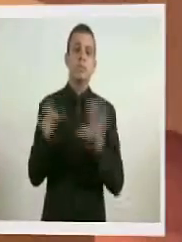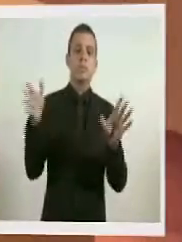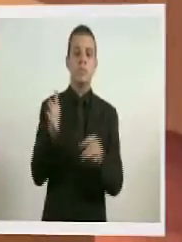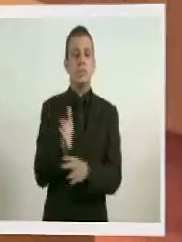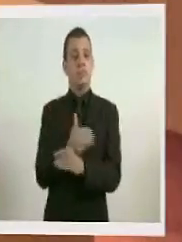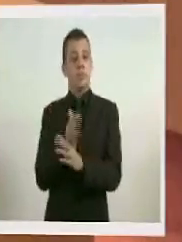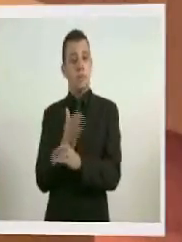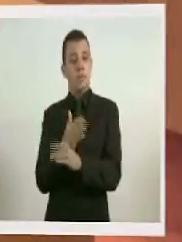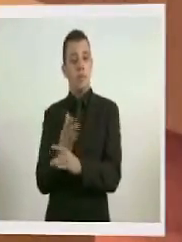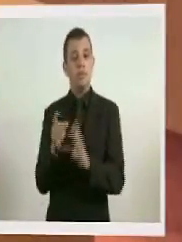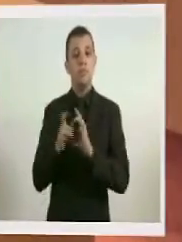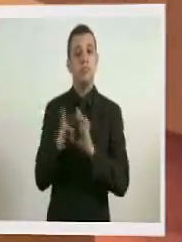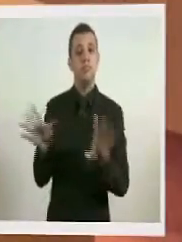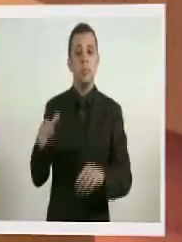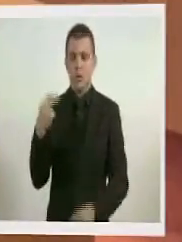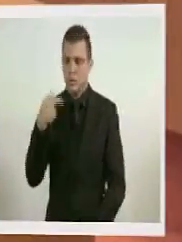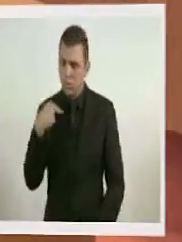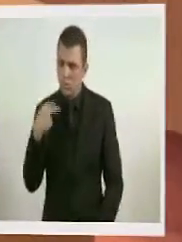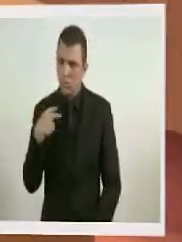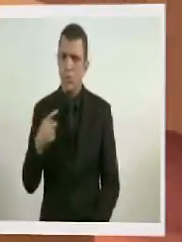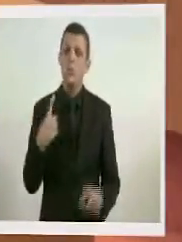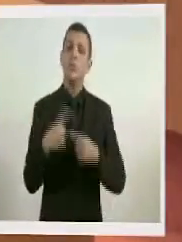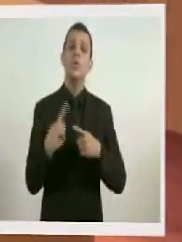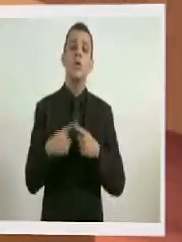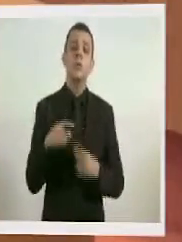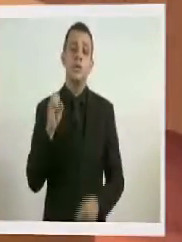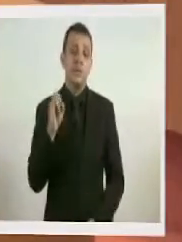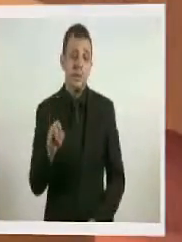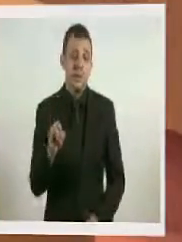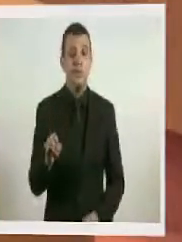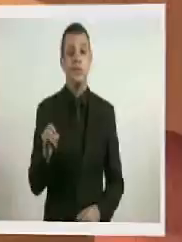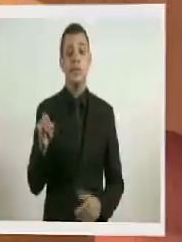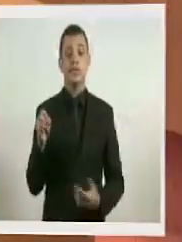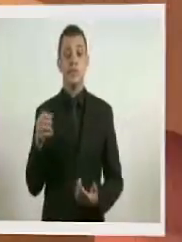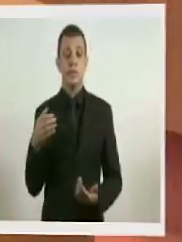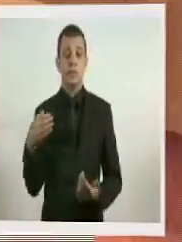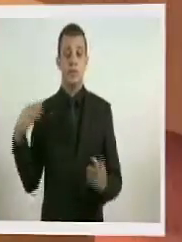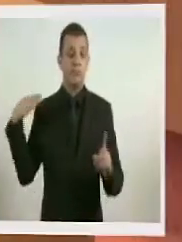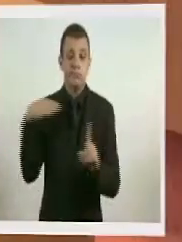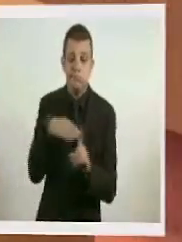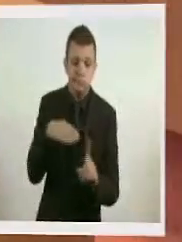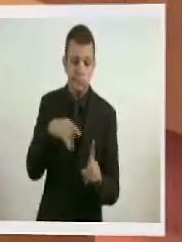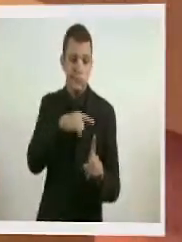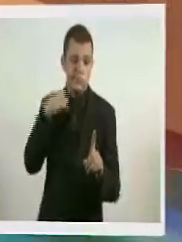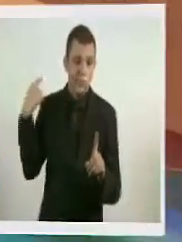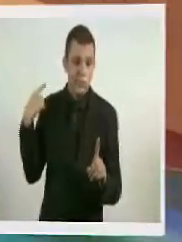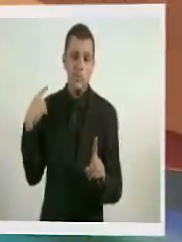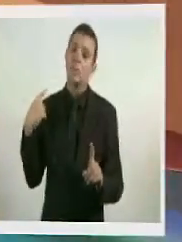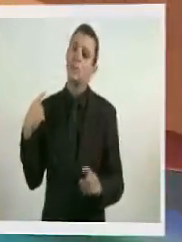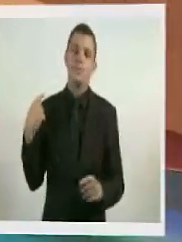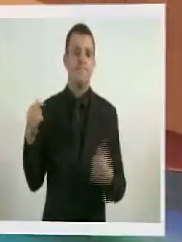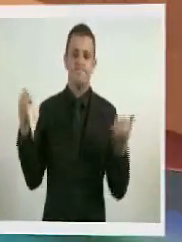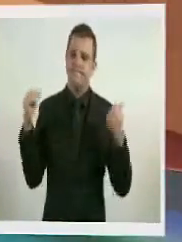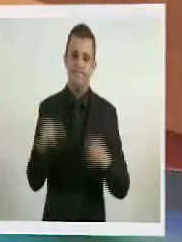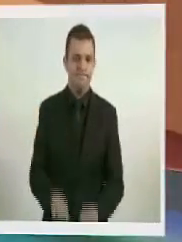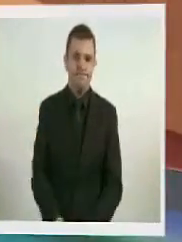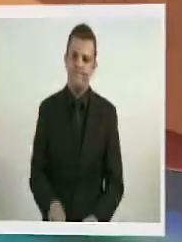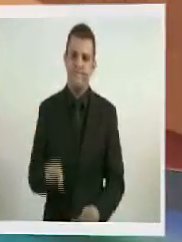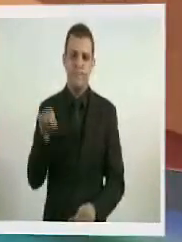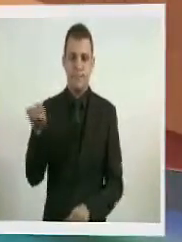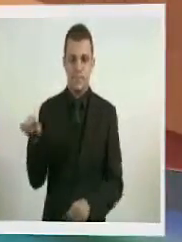ao azar, porque se acontece um incidente desse, é uma tragédia na cidade. Então, o que nós queremos mais uma vez